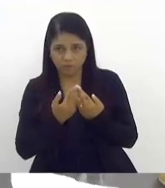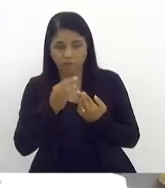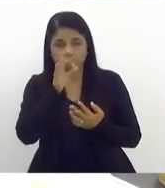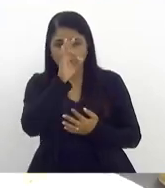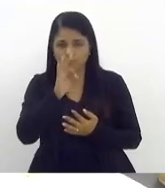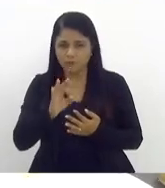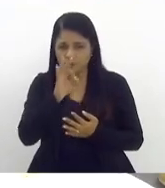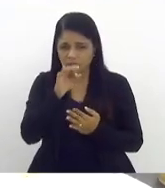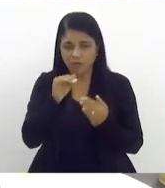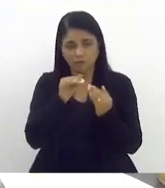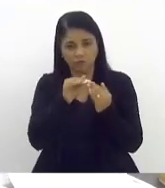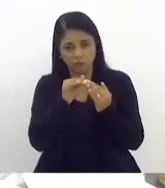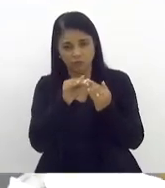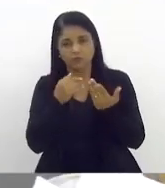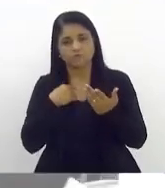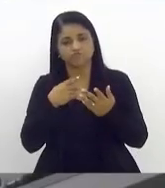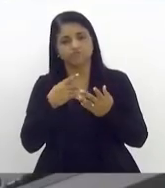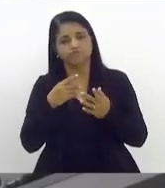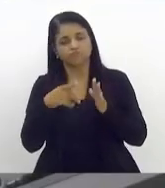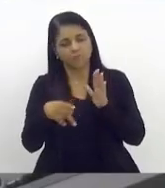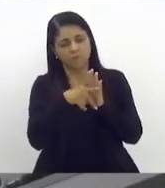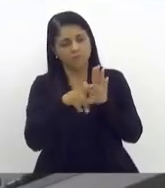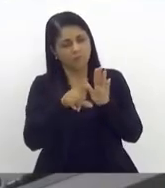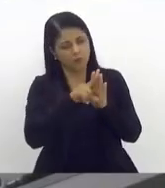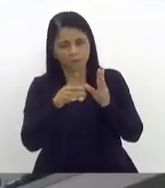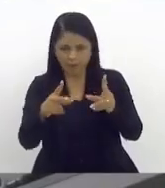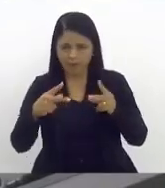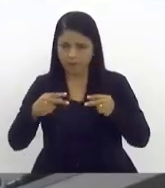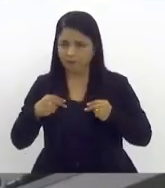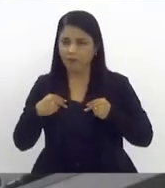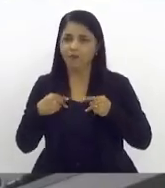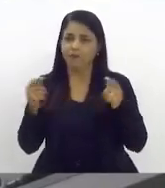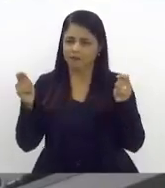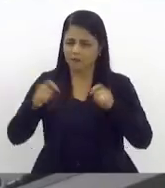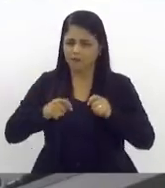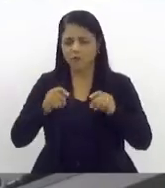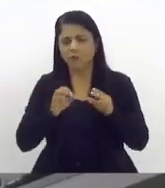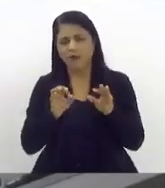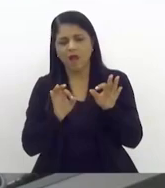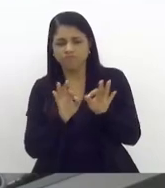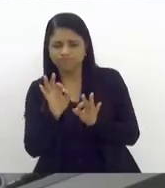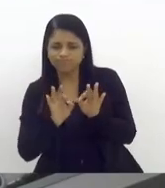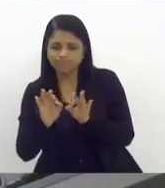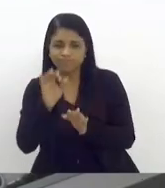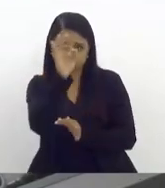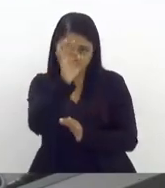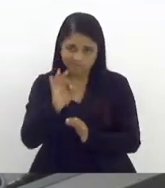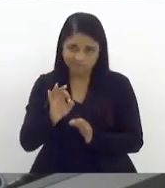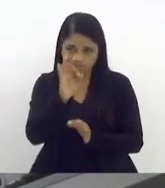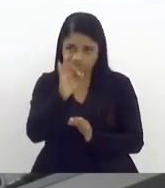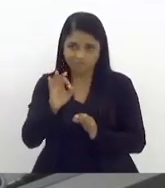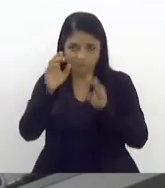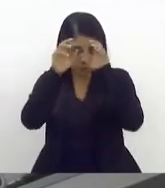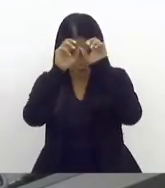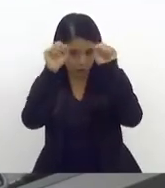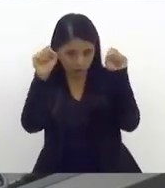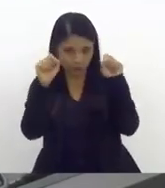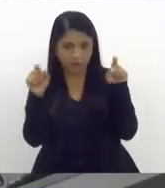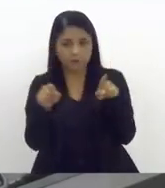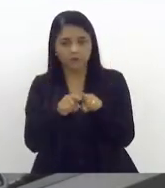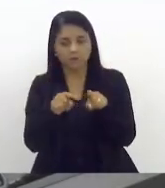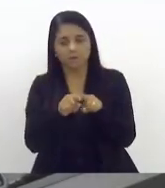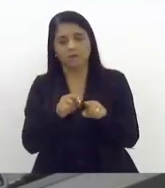partindo do pressuposto que o projeto é meritório, a gente só acerta os percentuais para adequar as decisões do Supremo e da proporcionalidade também.